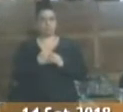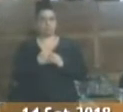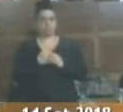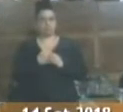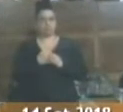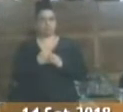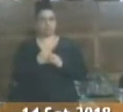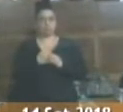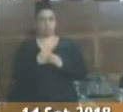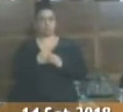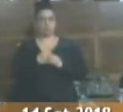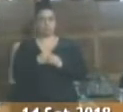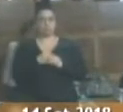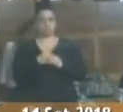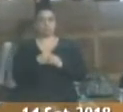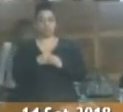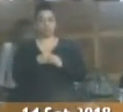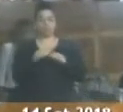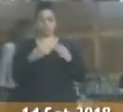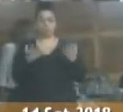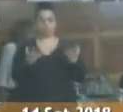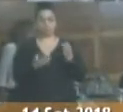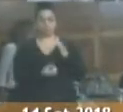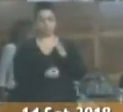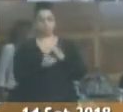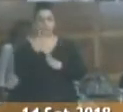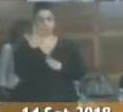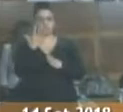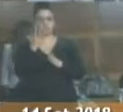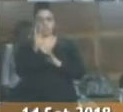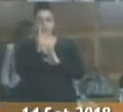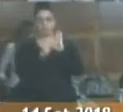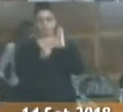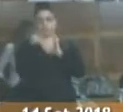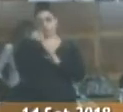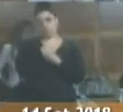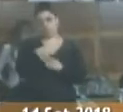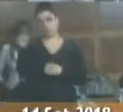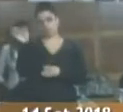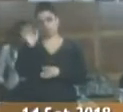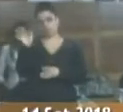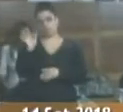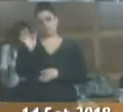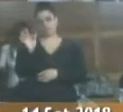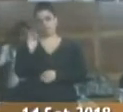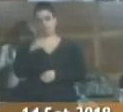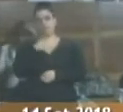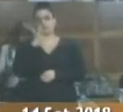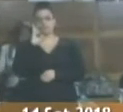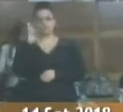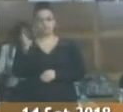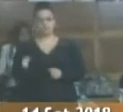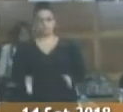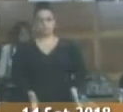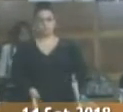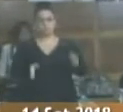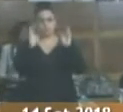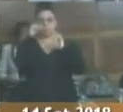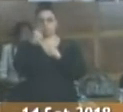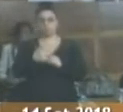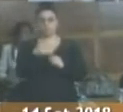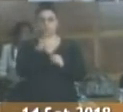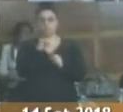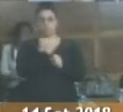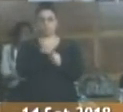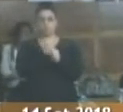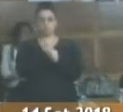projeto da universidade e que no primeiro andar do prédio vai ser